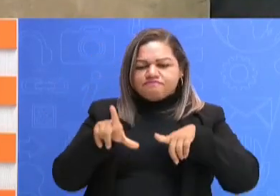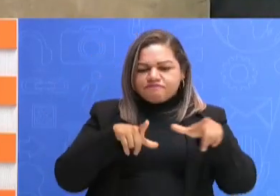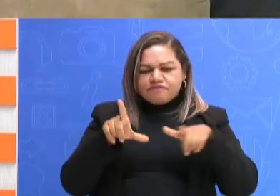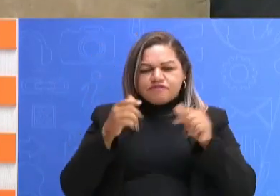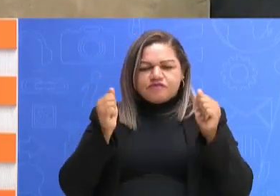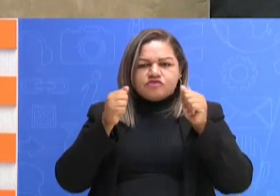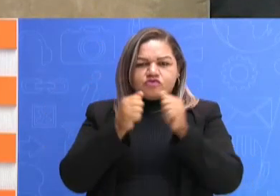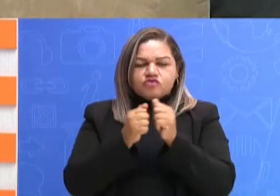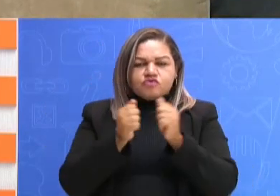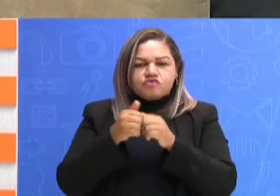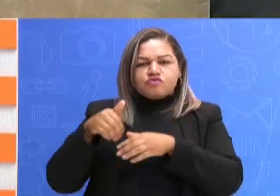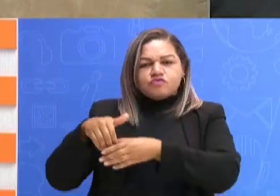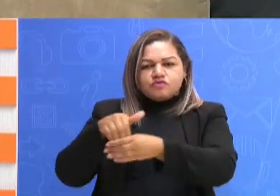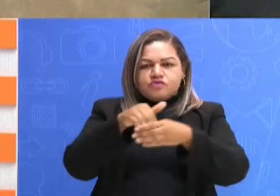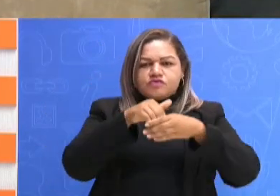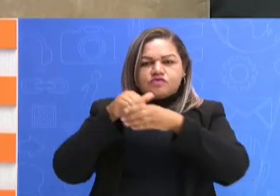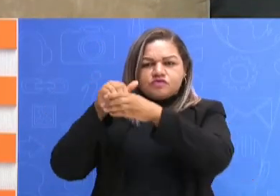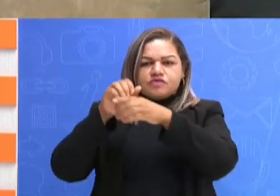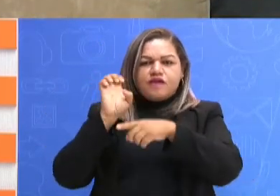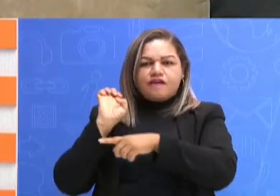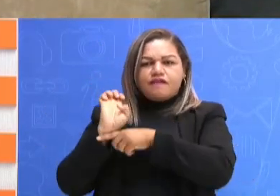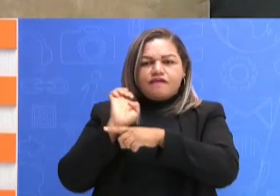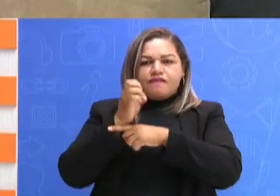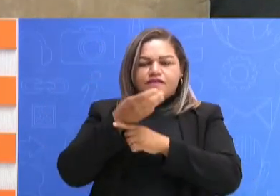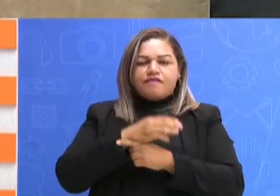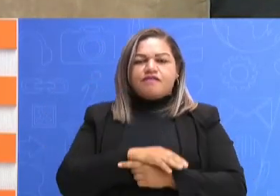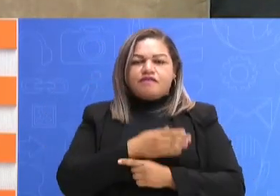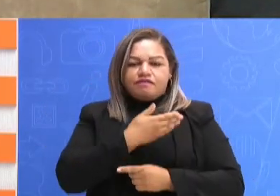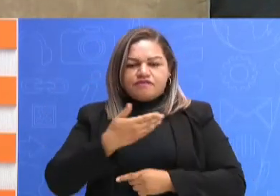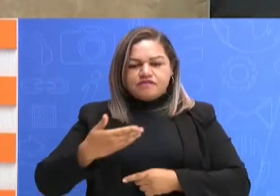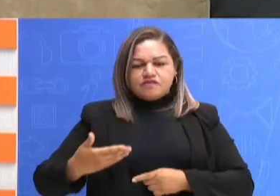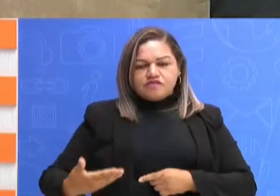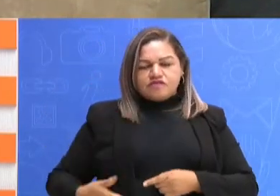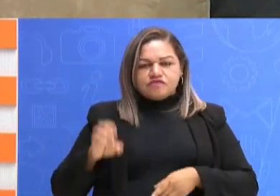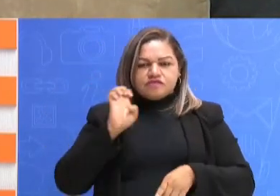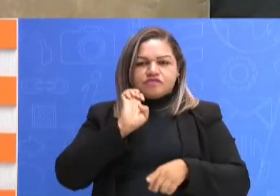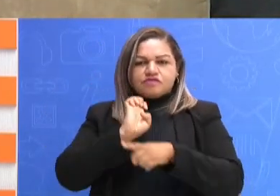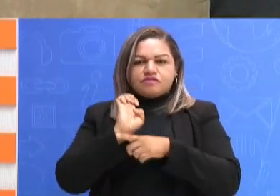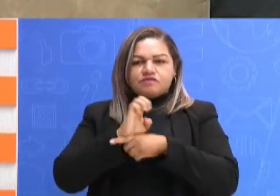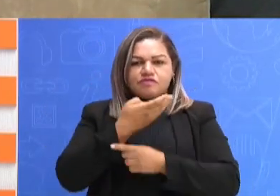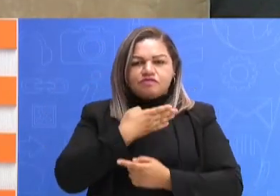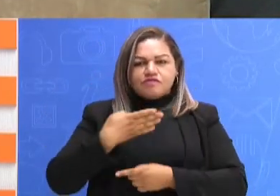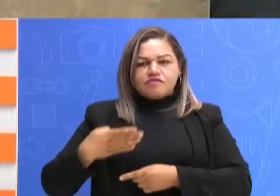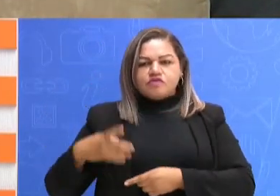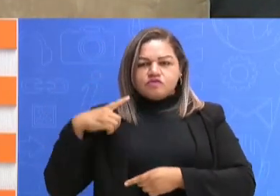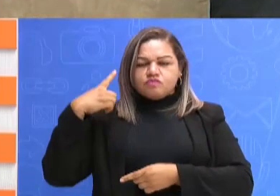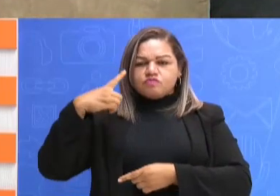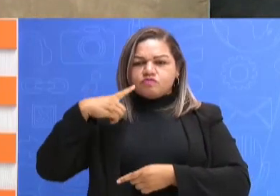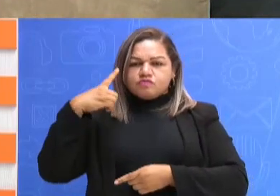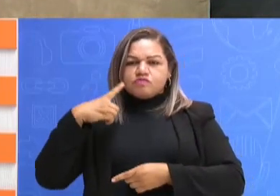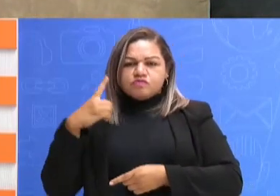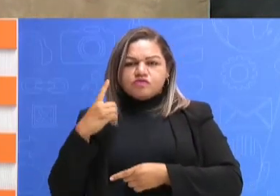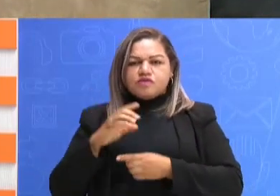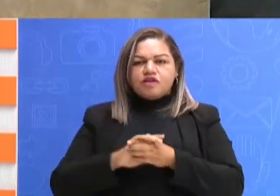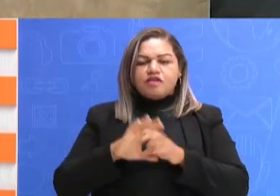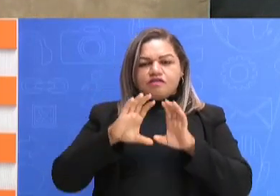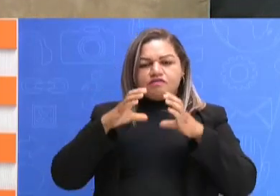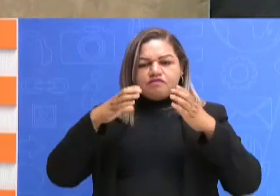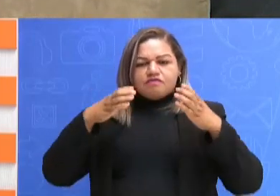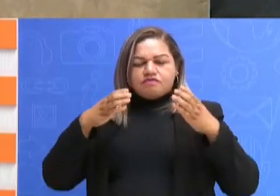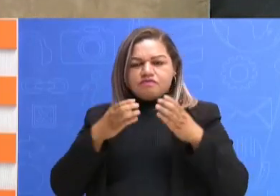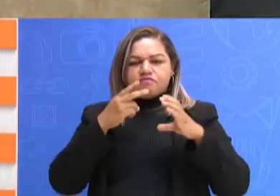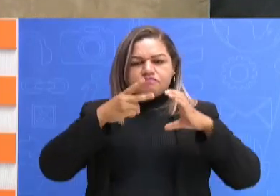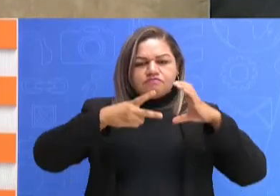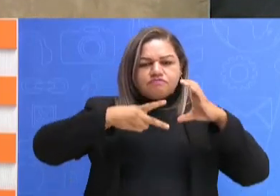junto às eleições estaduais a nível de governo de estado, a nível de deputado estadual e também na Câmara Alta, a